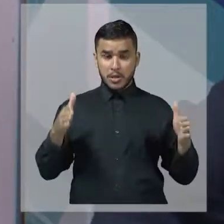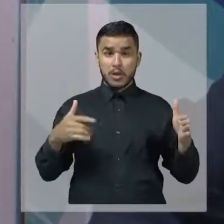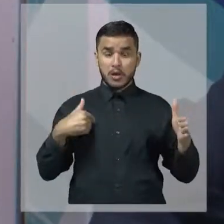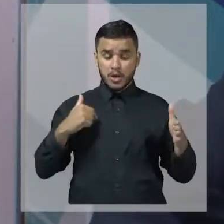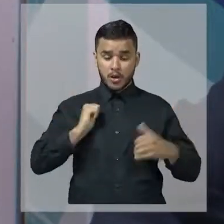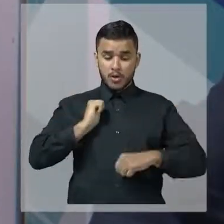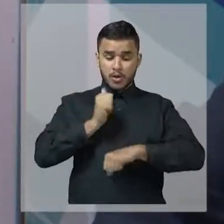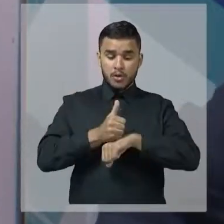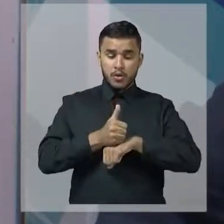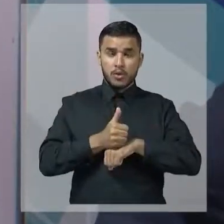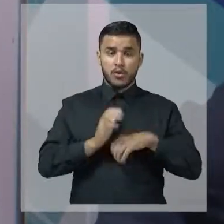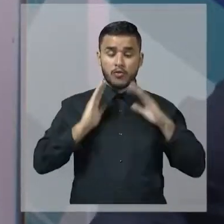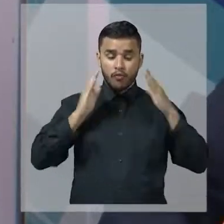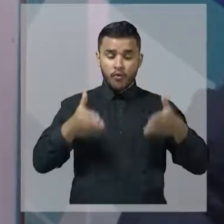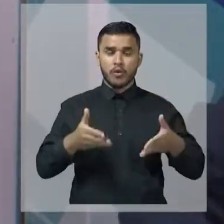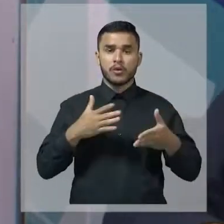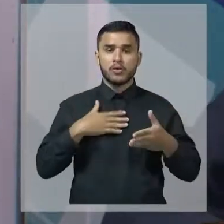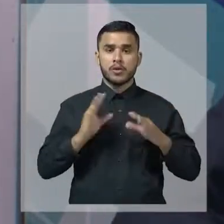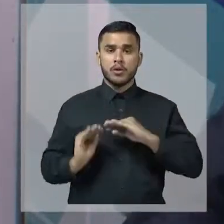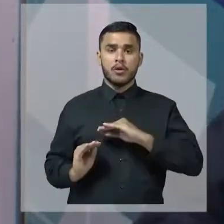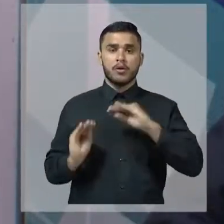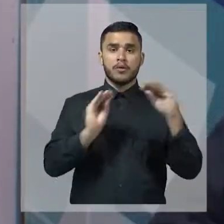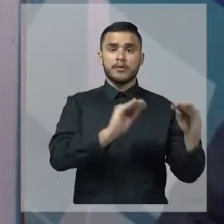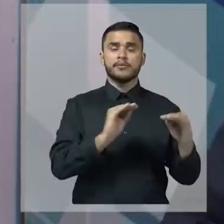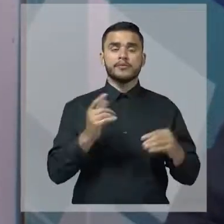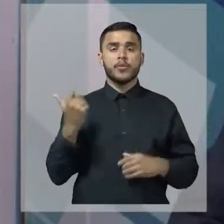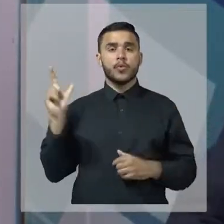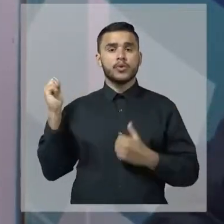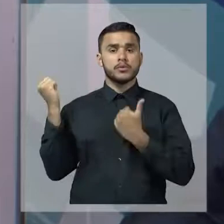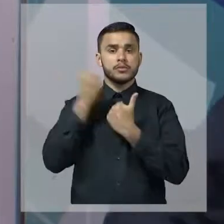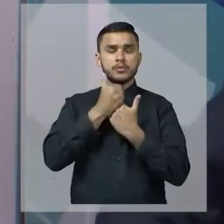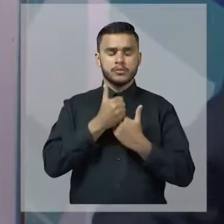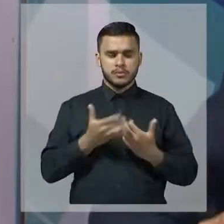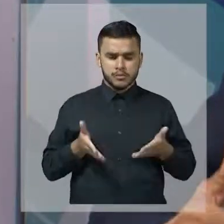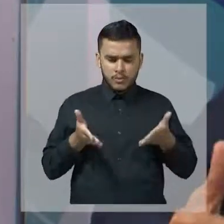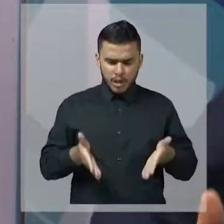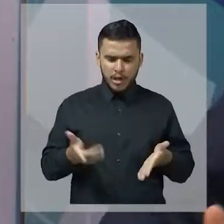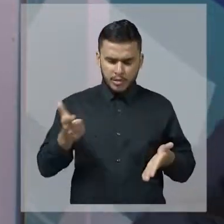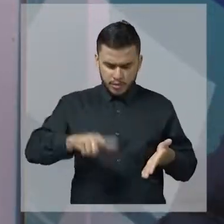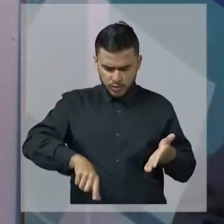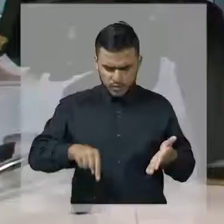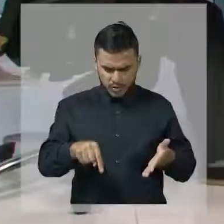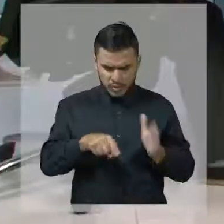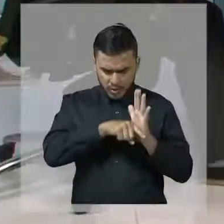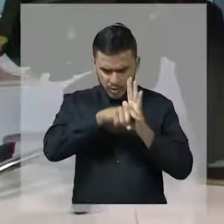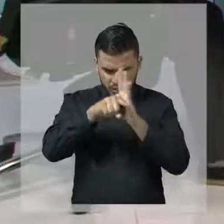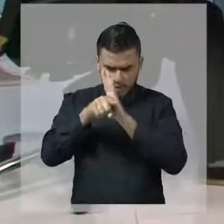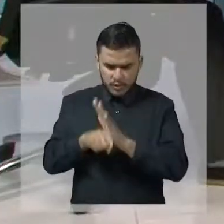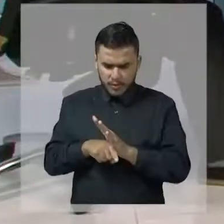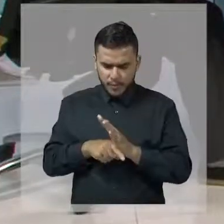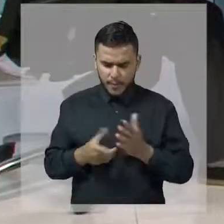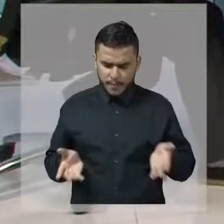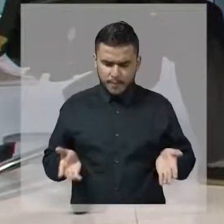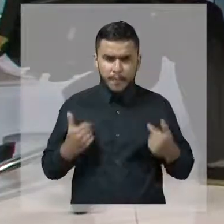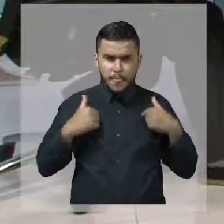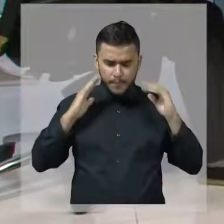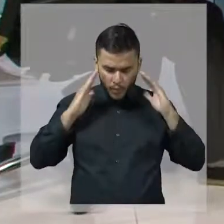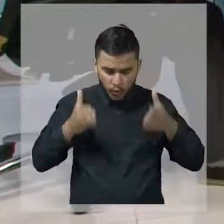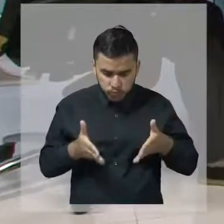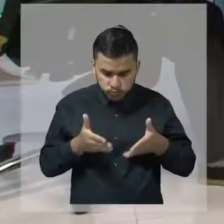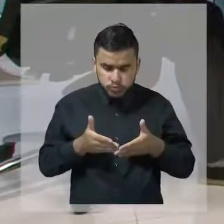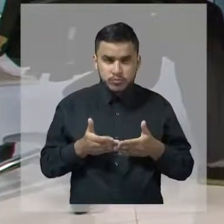dele nessa instituição, aí ele vai ser substituído. E nós vamos voltar, em última análise, àquela